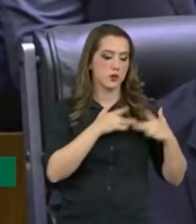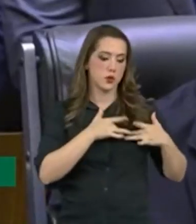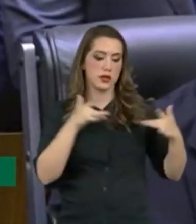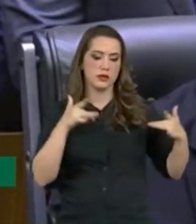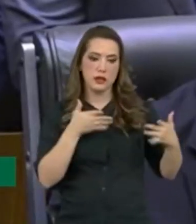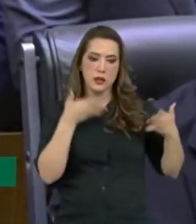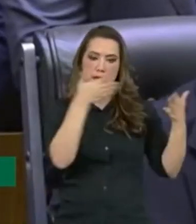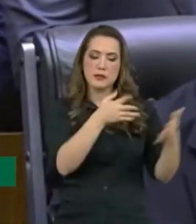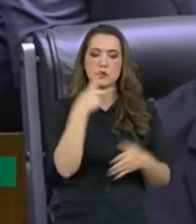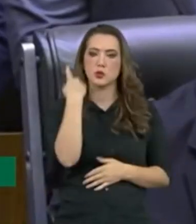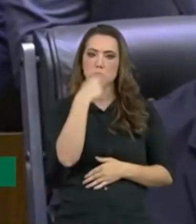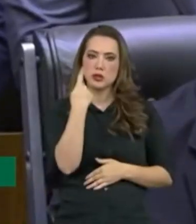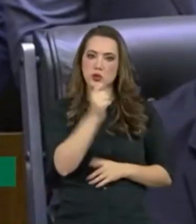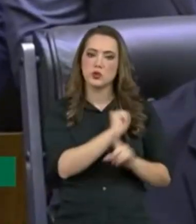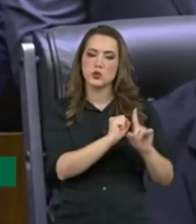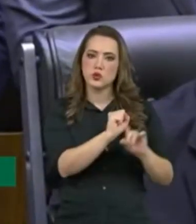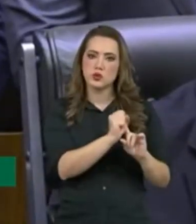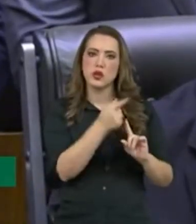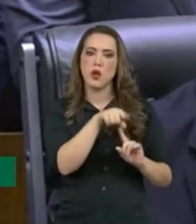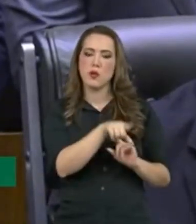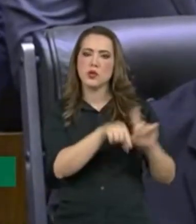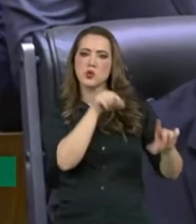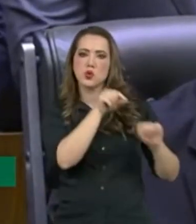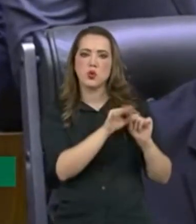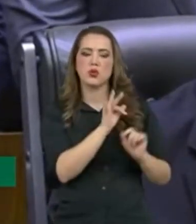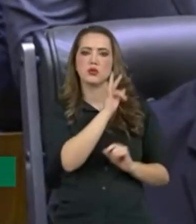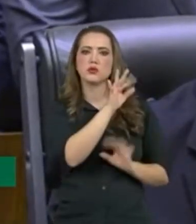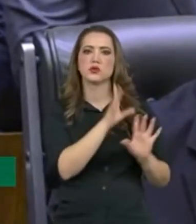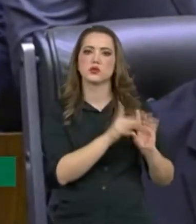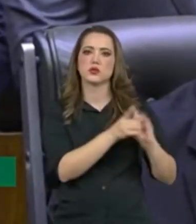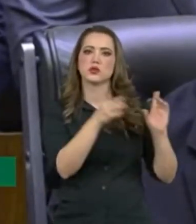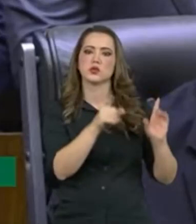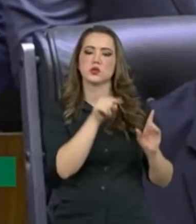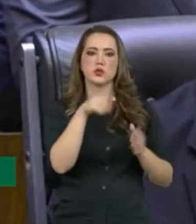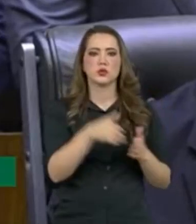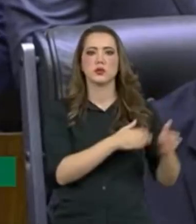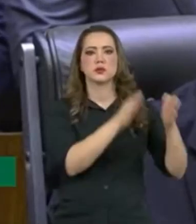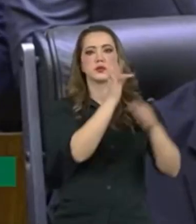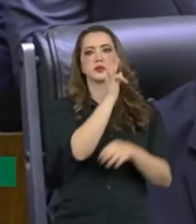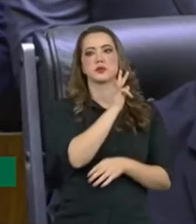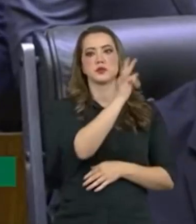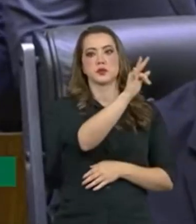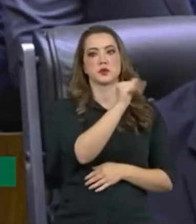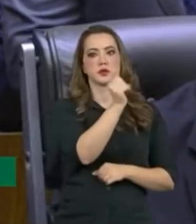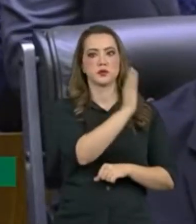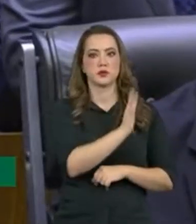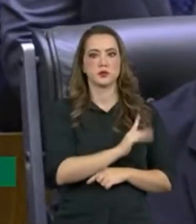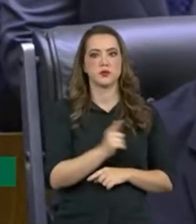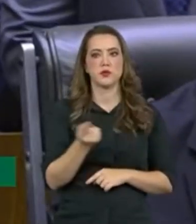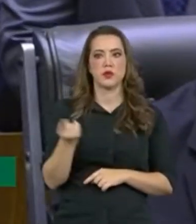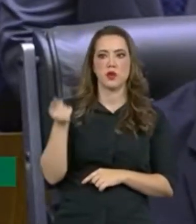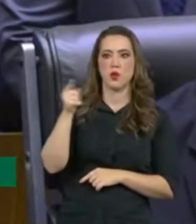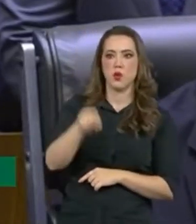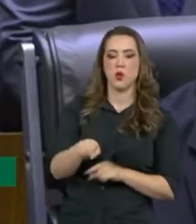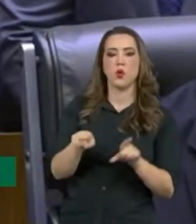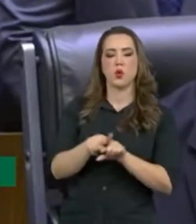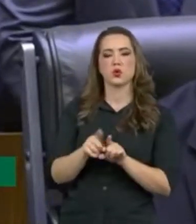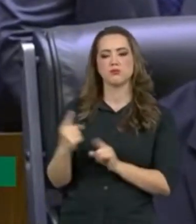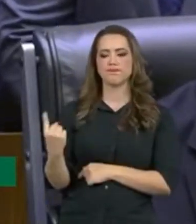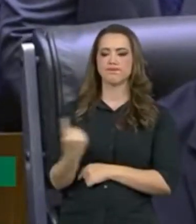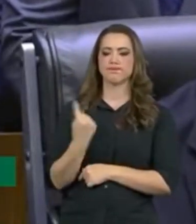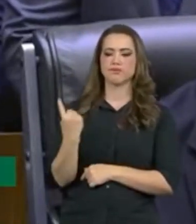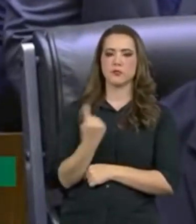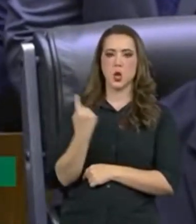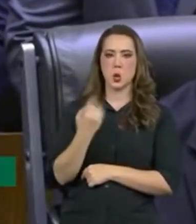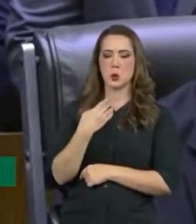participação política e social para a definição democrática dos destinos do país. A outra, no individualismo, na